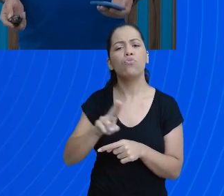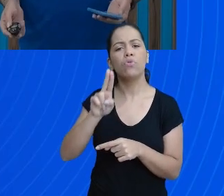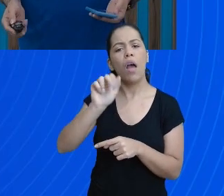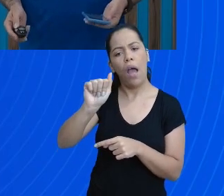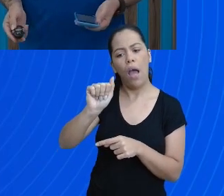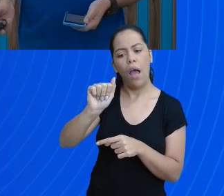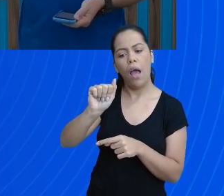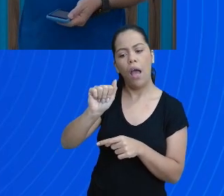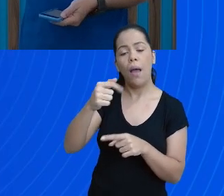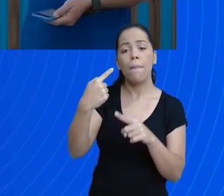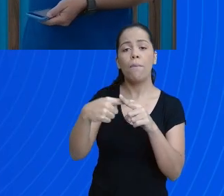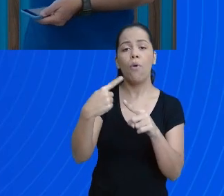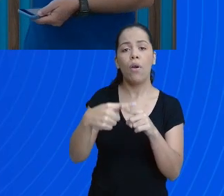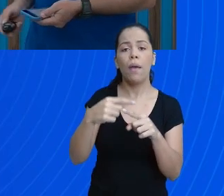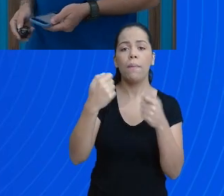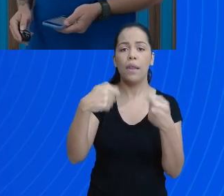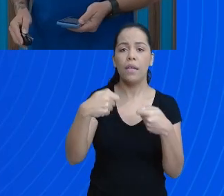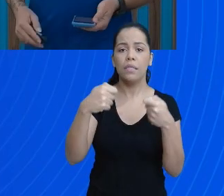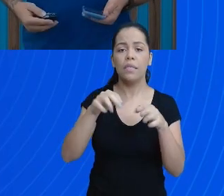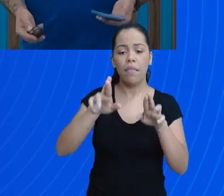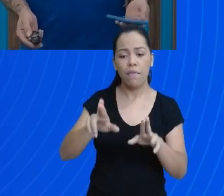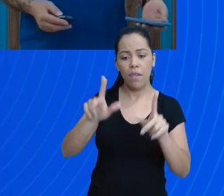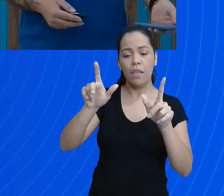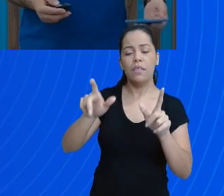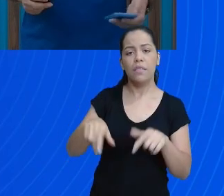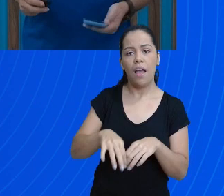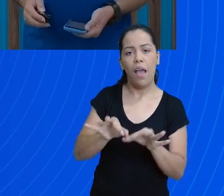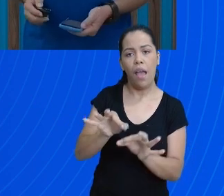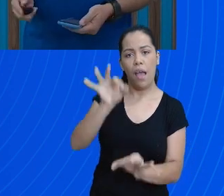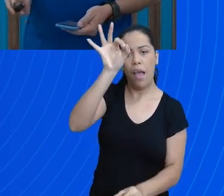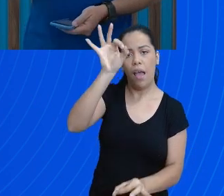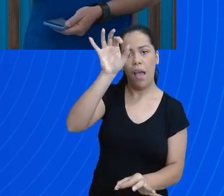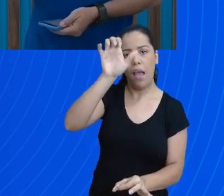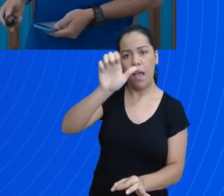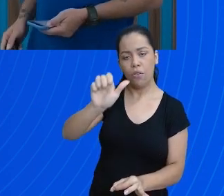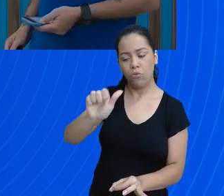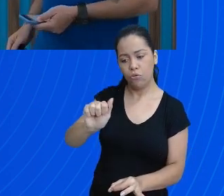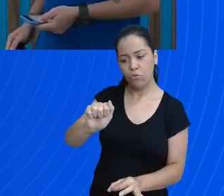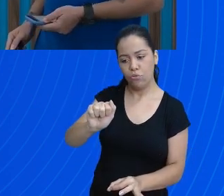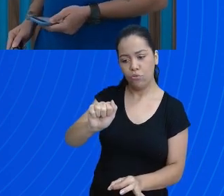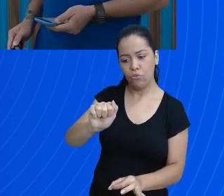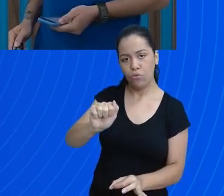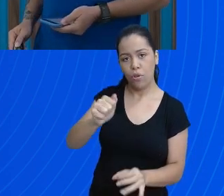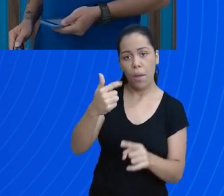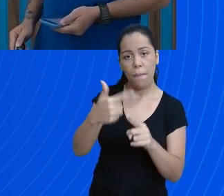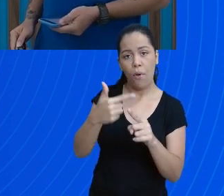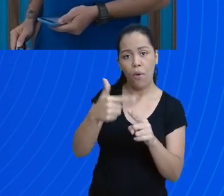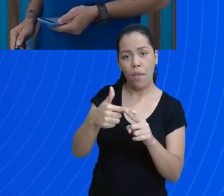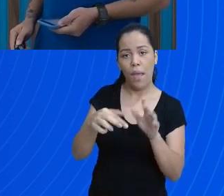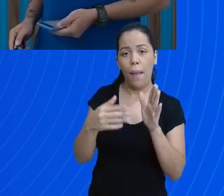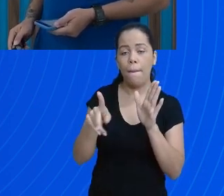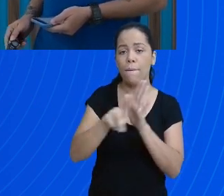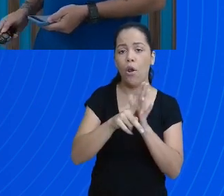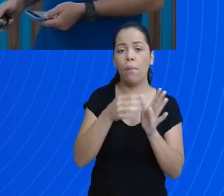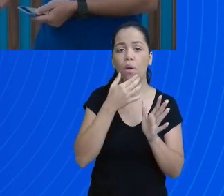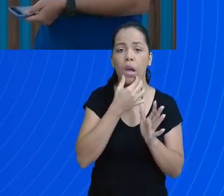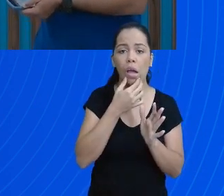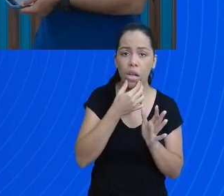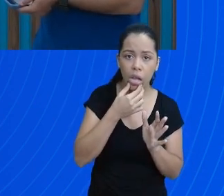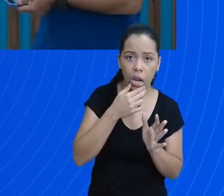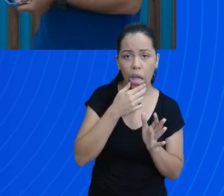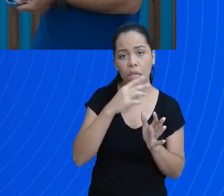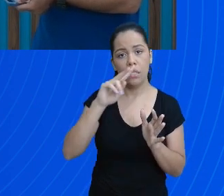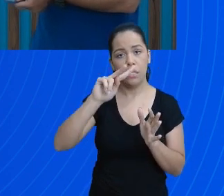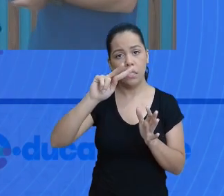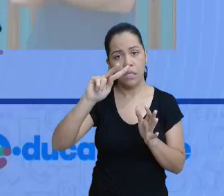duas letras A, tá certo? A escolha do H geralmente é por conta da língua inglesa, que a altura é uma palavra que começa com H. E agora,